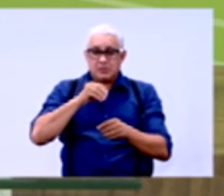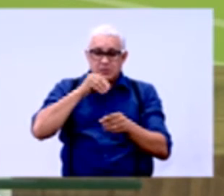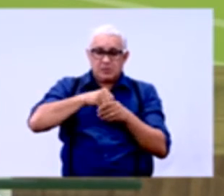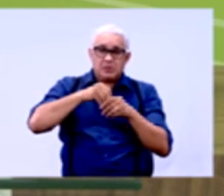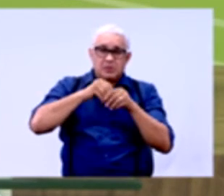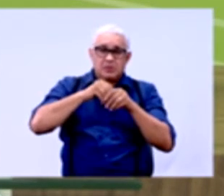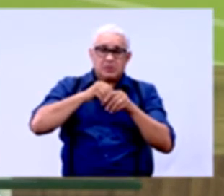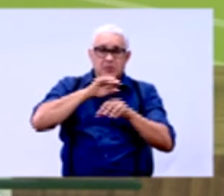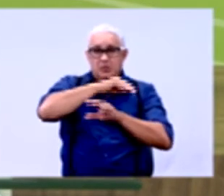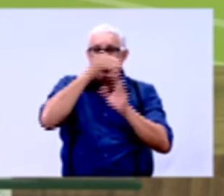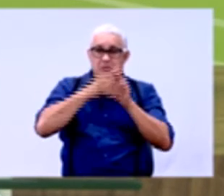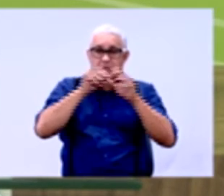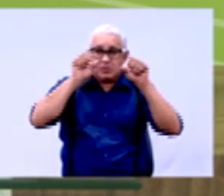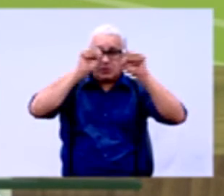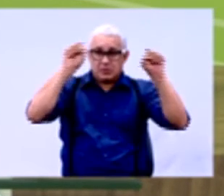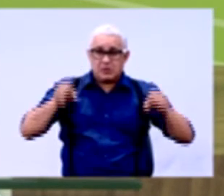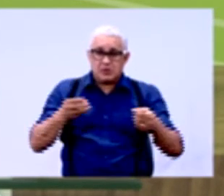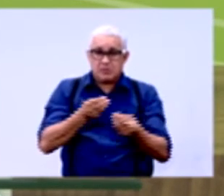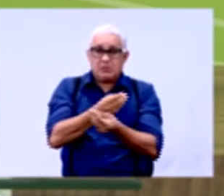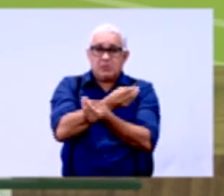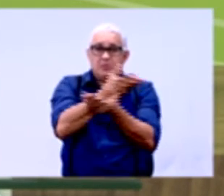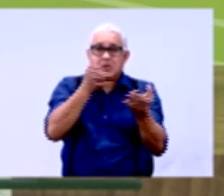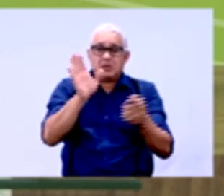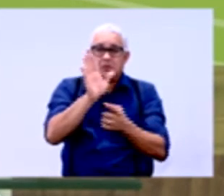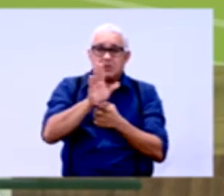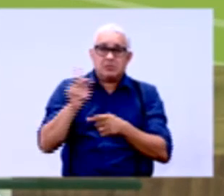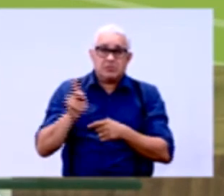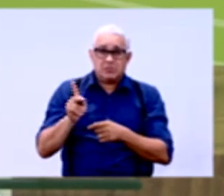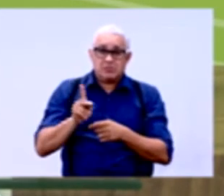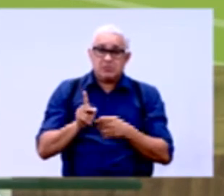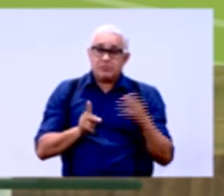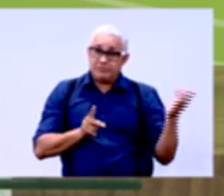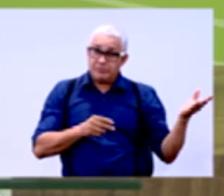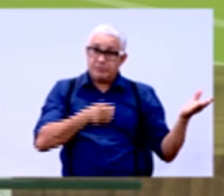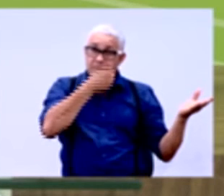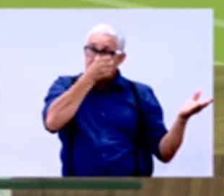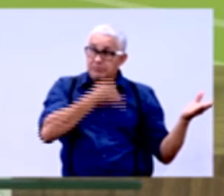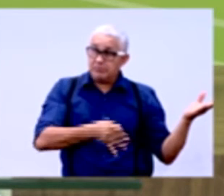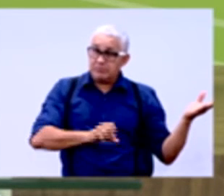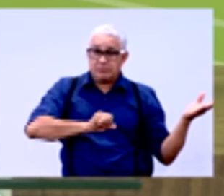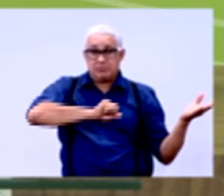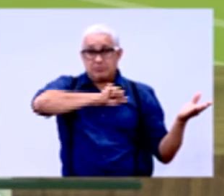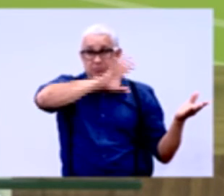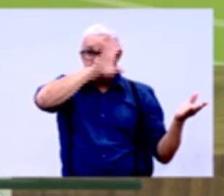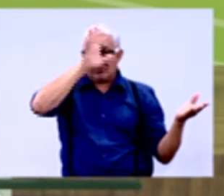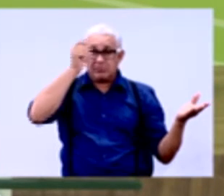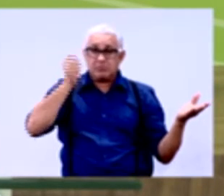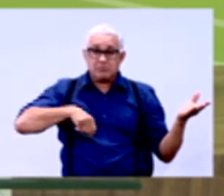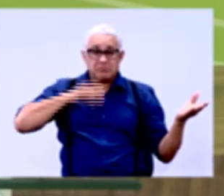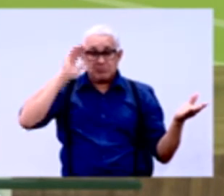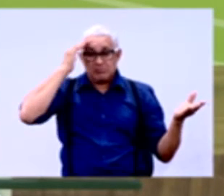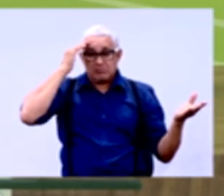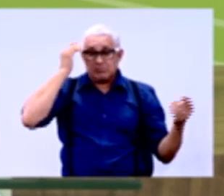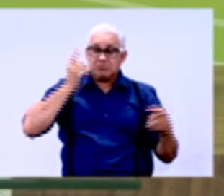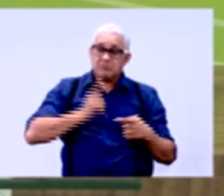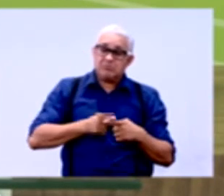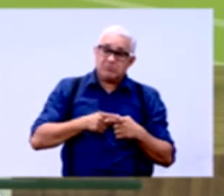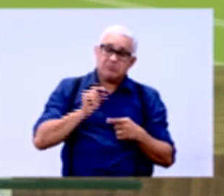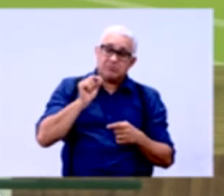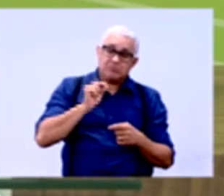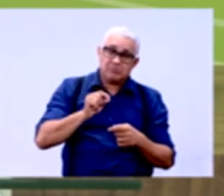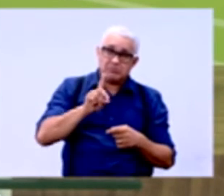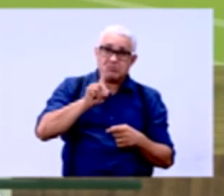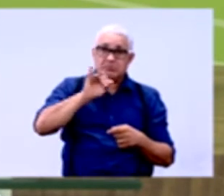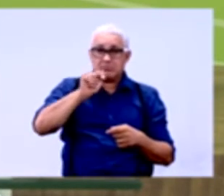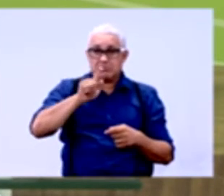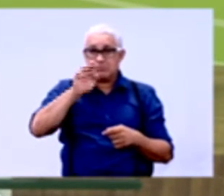oferecer. Então, o professor explicou bem claro, deu para entender benzinho o que esse